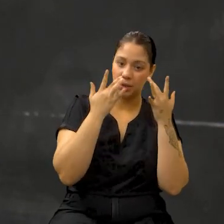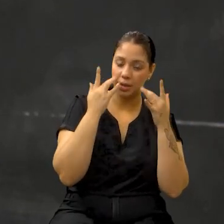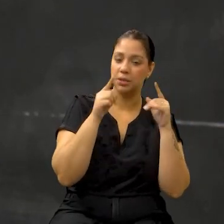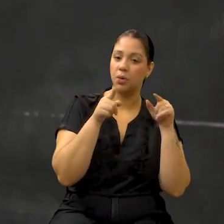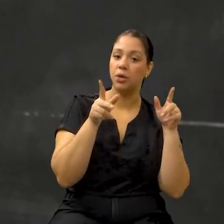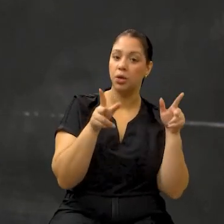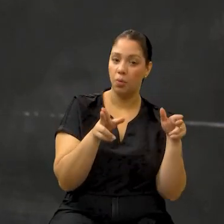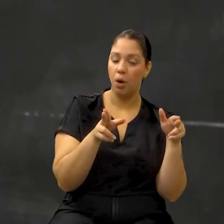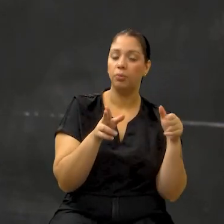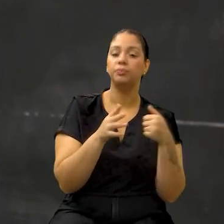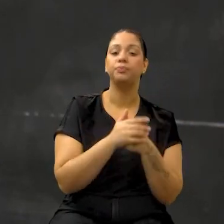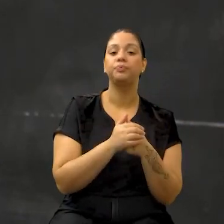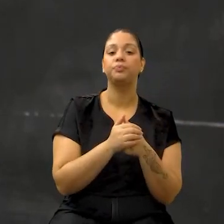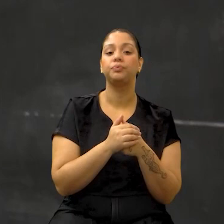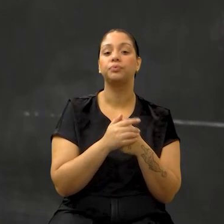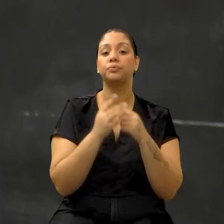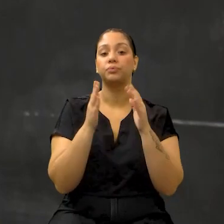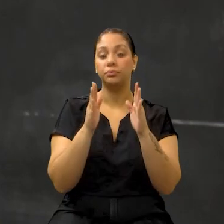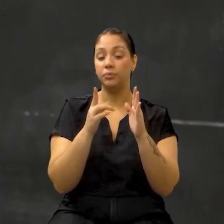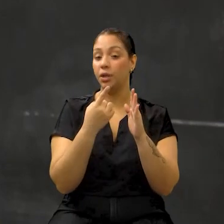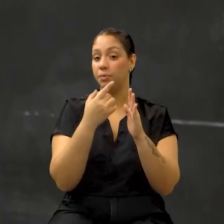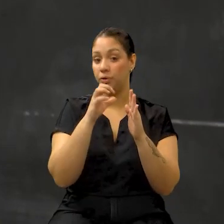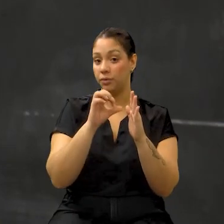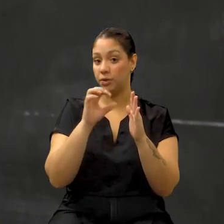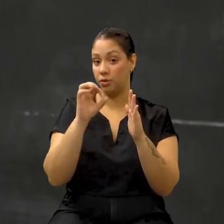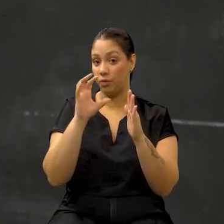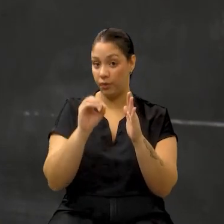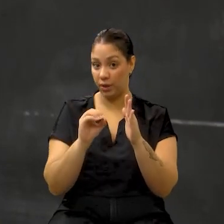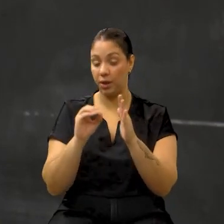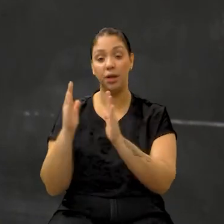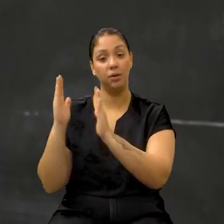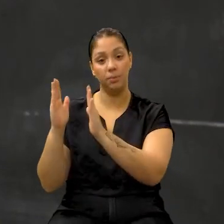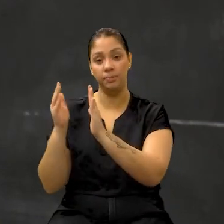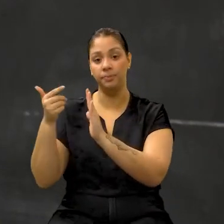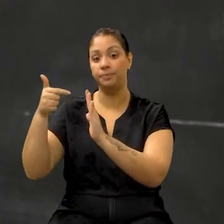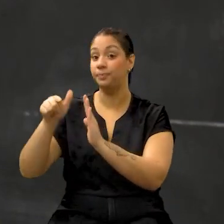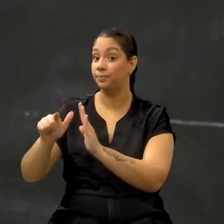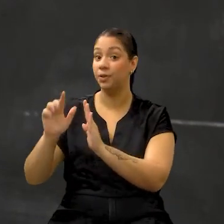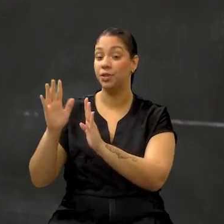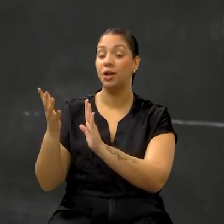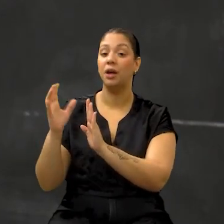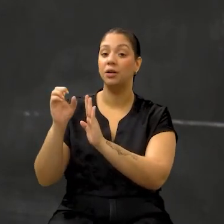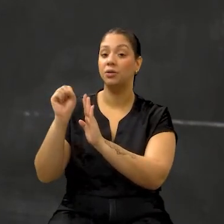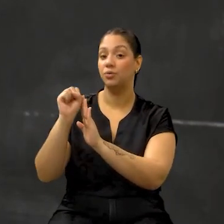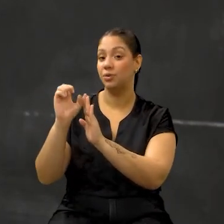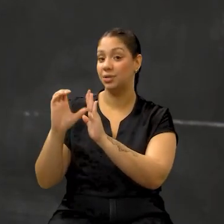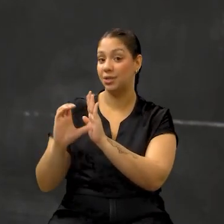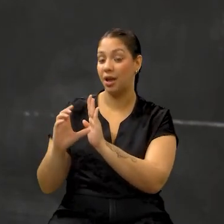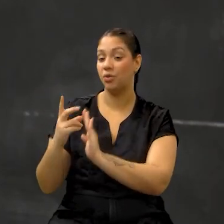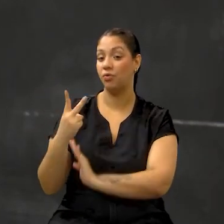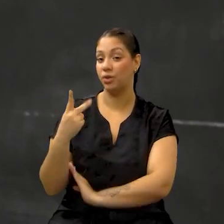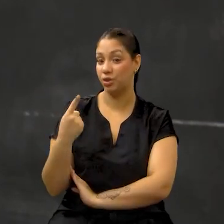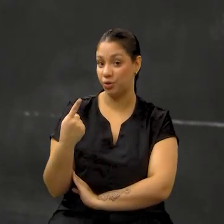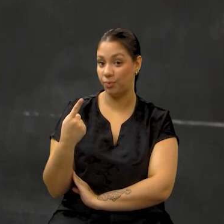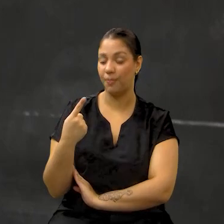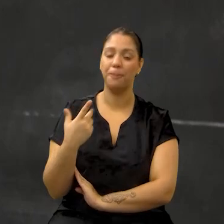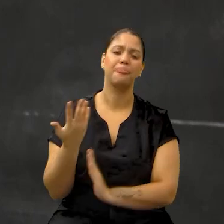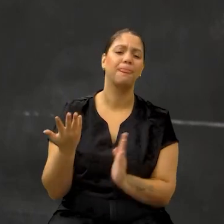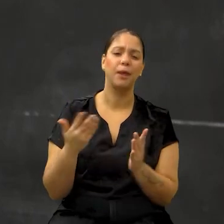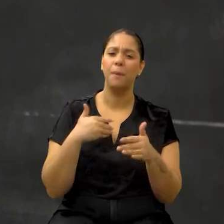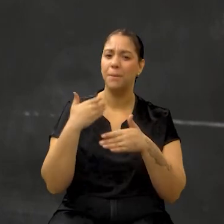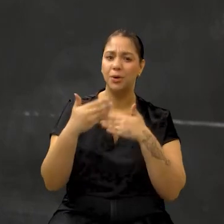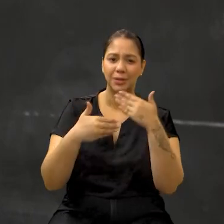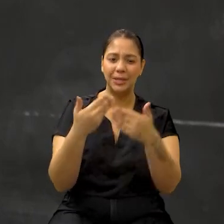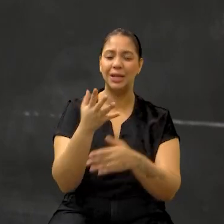encenação do Marco Antônio Brás nos anos 90, e agora que eu estou fazendo essa nova encenação, no século XXI.